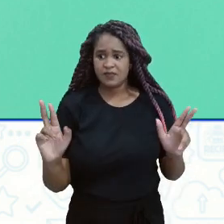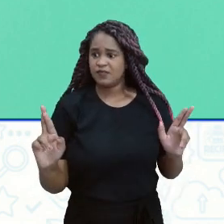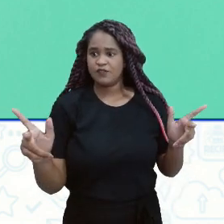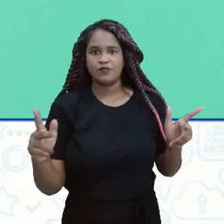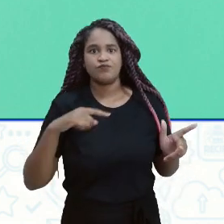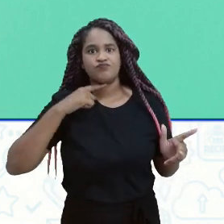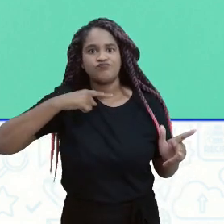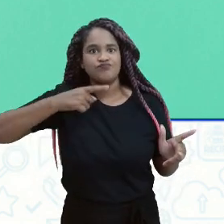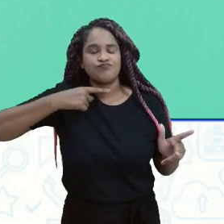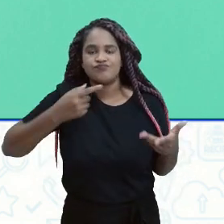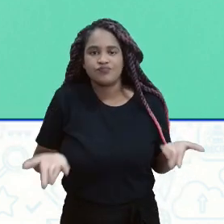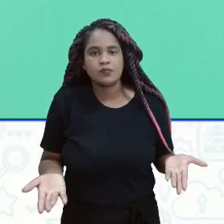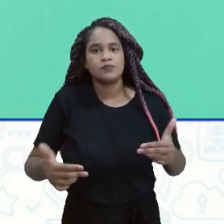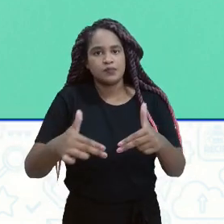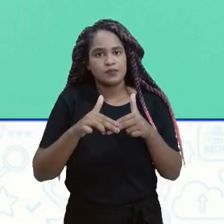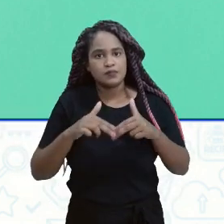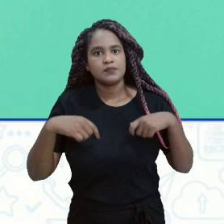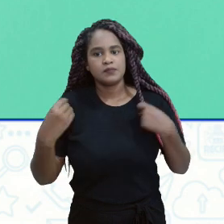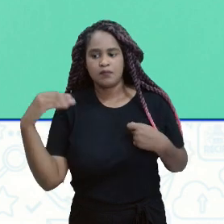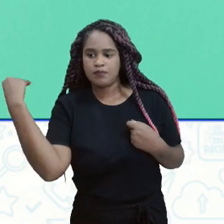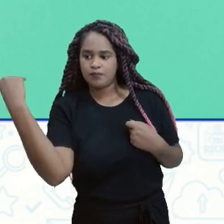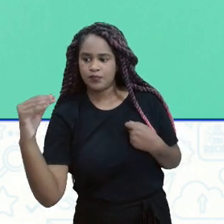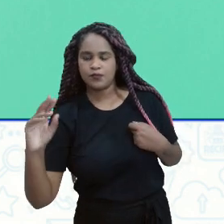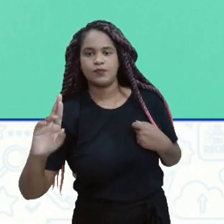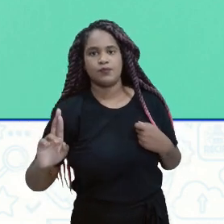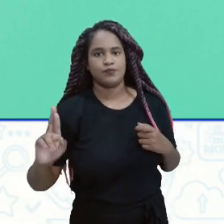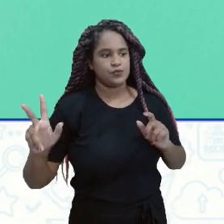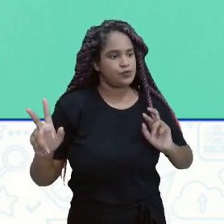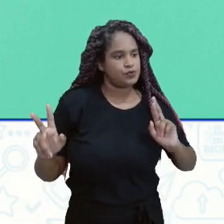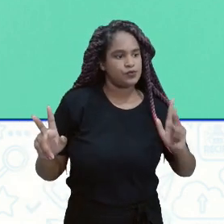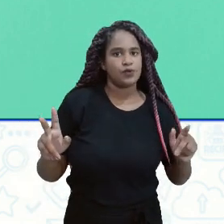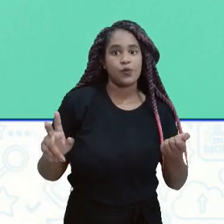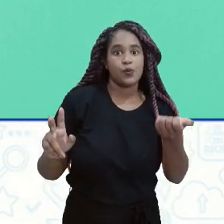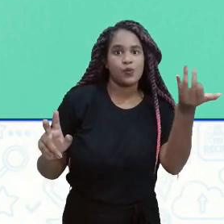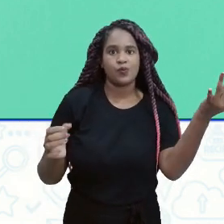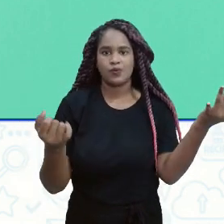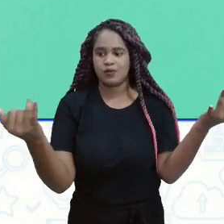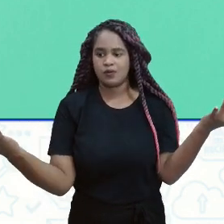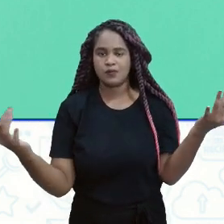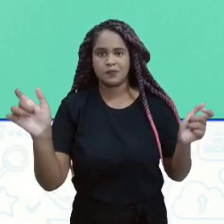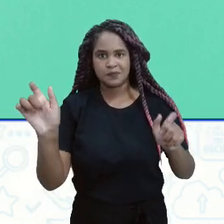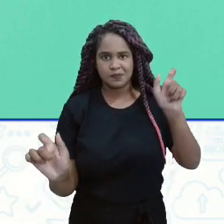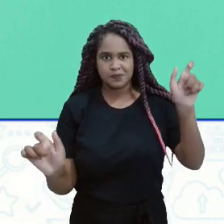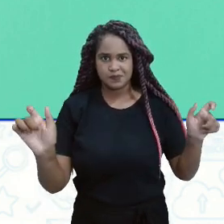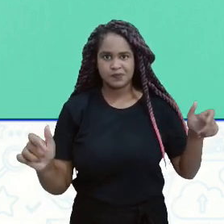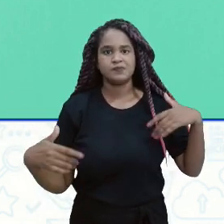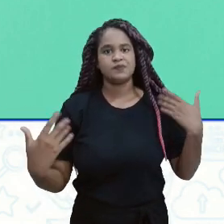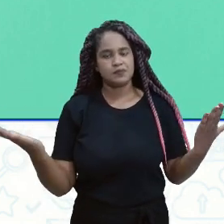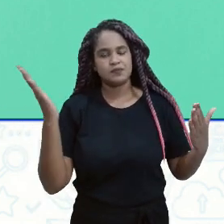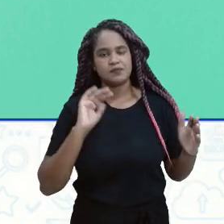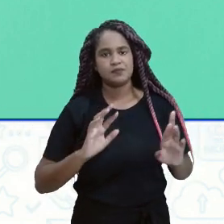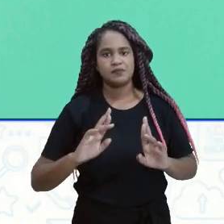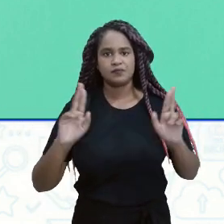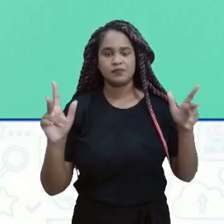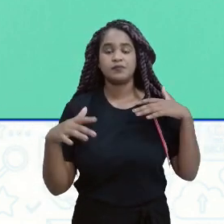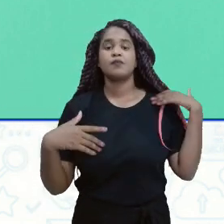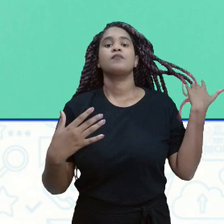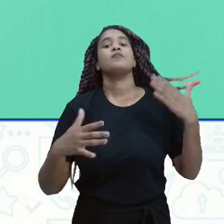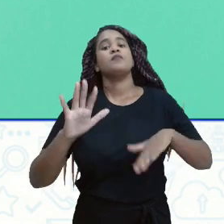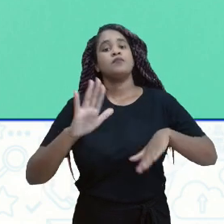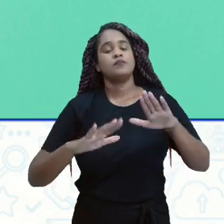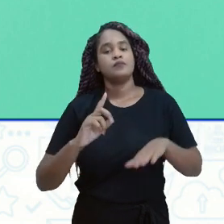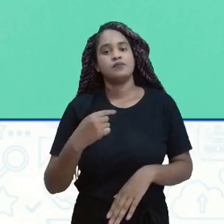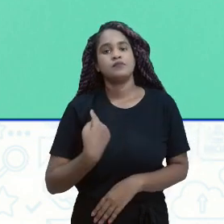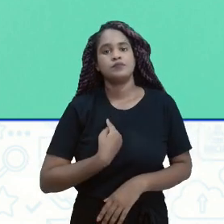uma diferenciação com relação à quantidade de pessoas. Como a gente utiliza muitas vezes o